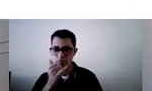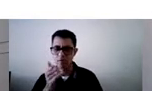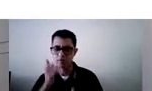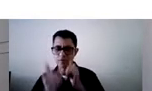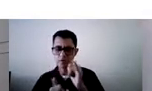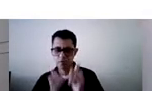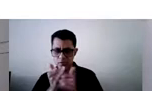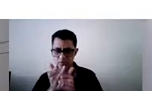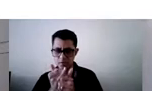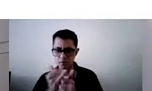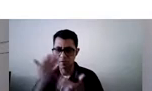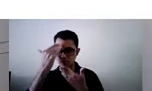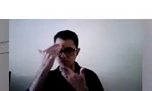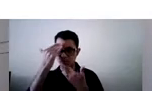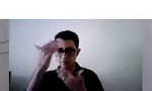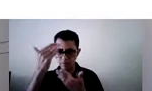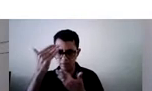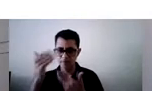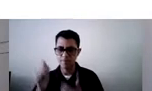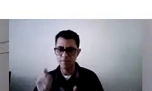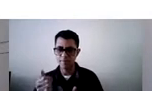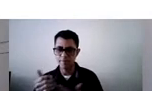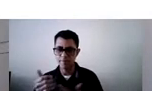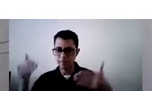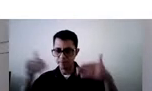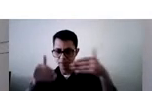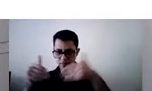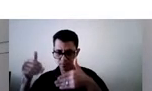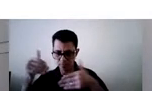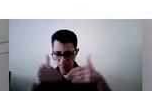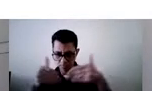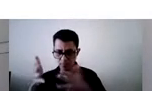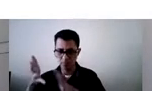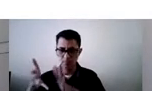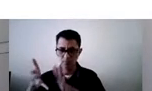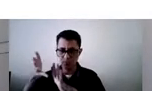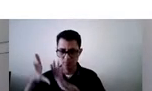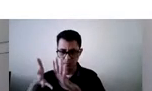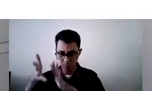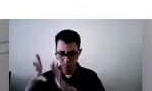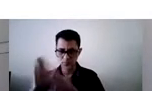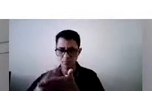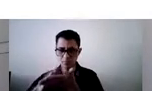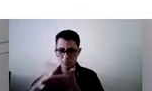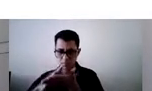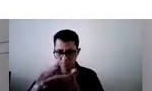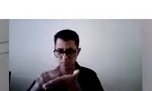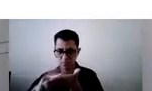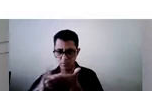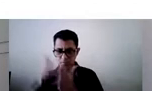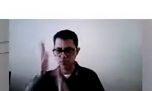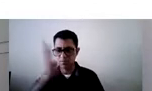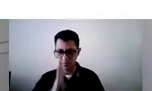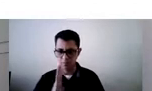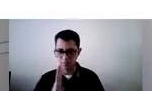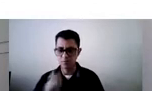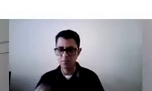Magdo, muito obrigada pela sua transcrição para a Língua Brasileira de